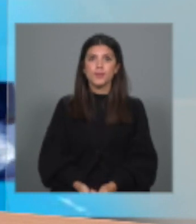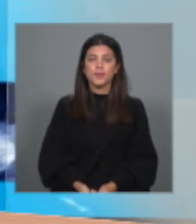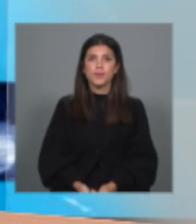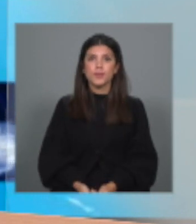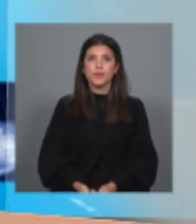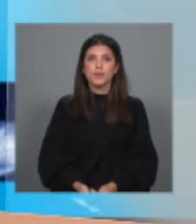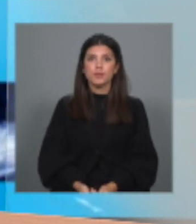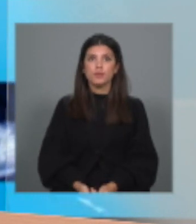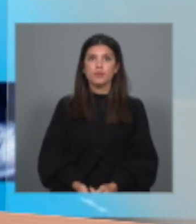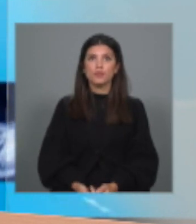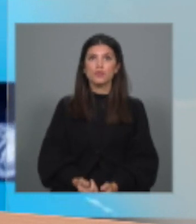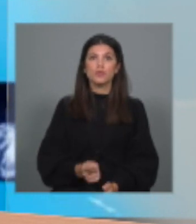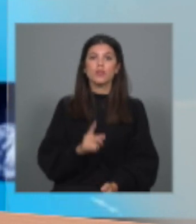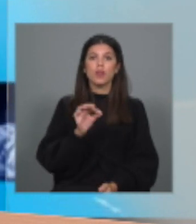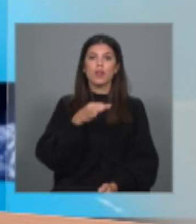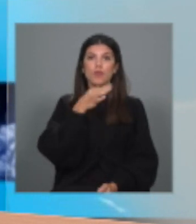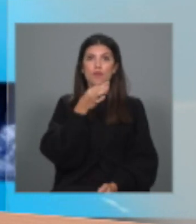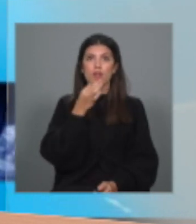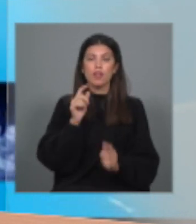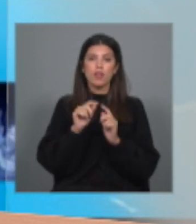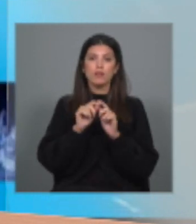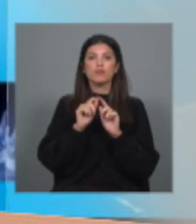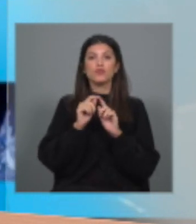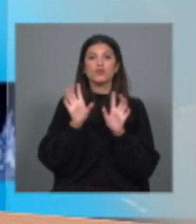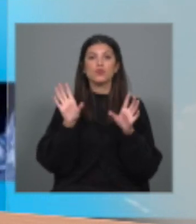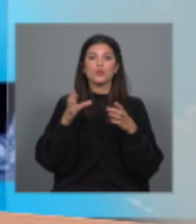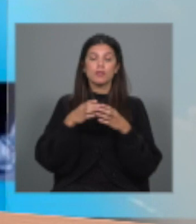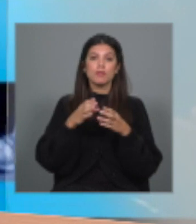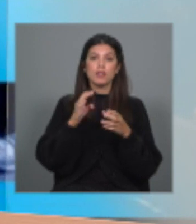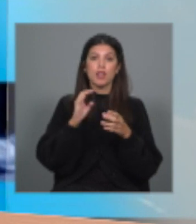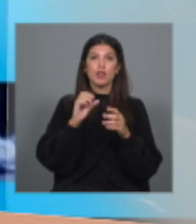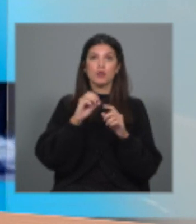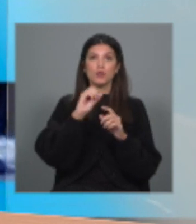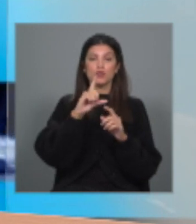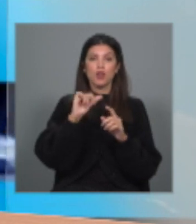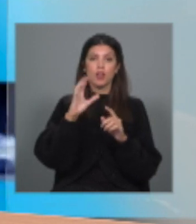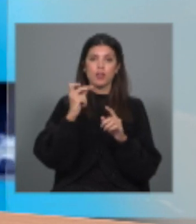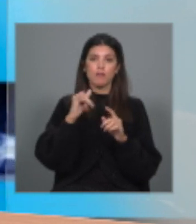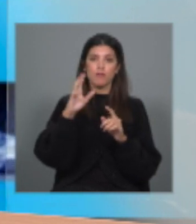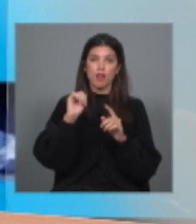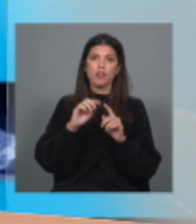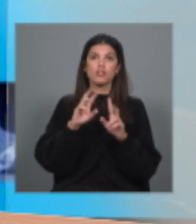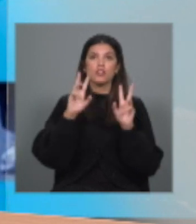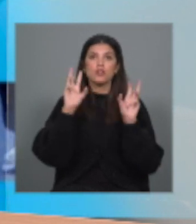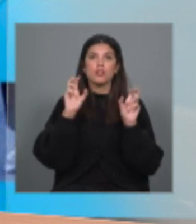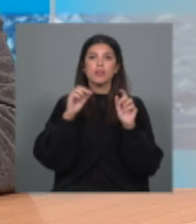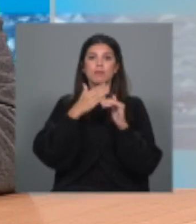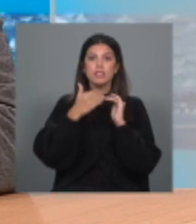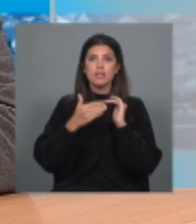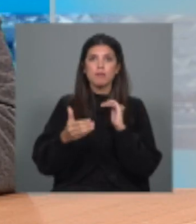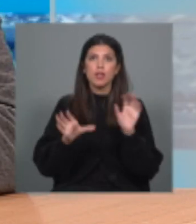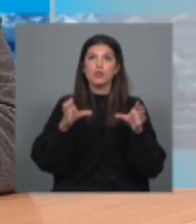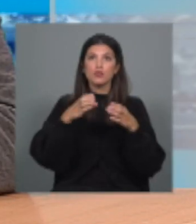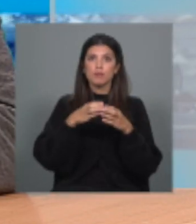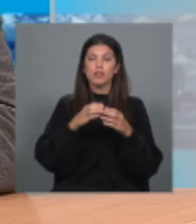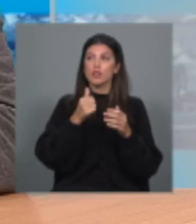agência.eclésia.pt. Falamos agora com o reitor do Seminário dos Olivais, o padre José Miguel, sobre a Semana dos Seminários que está a decorrer. Boa tarde,